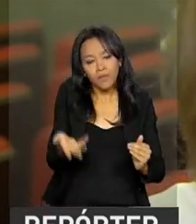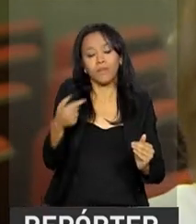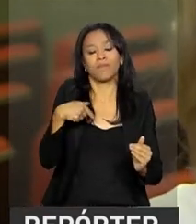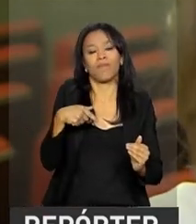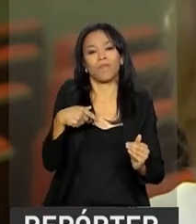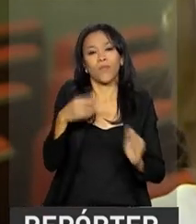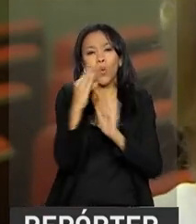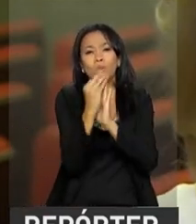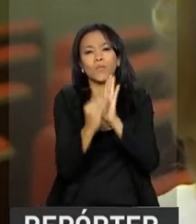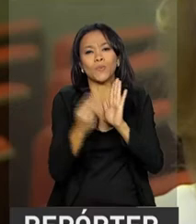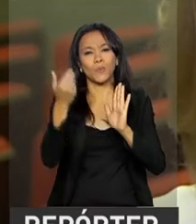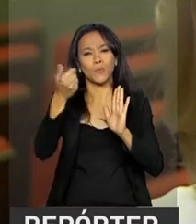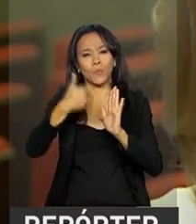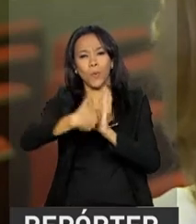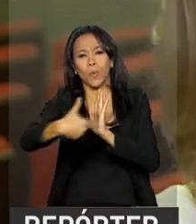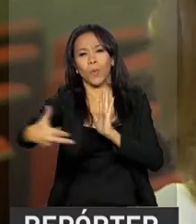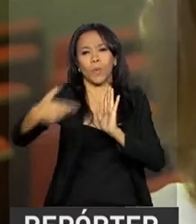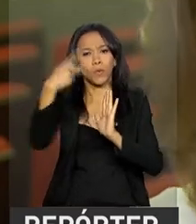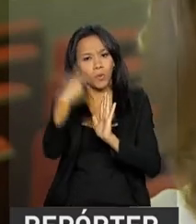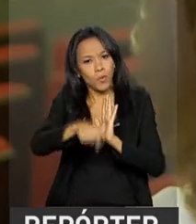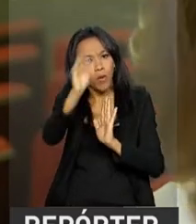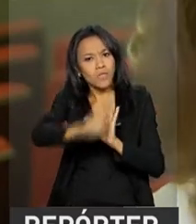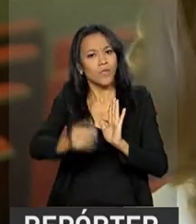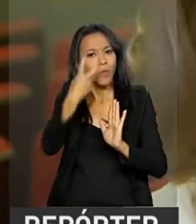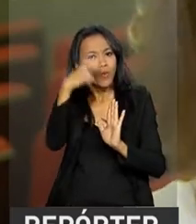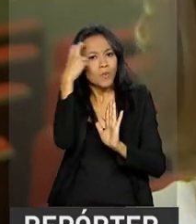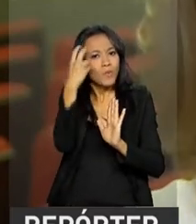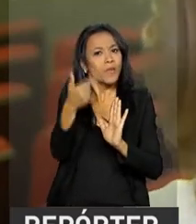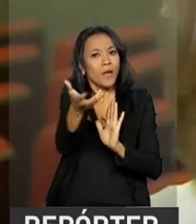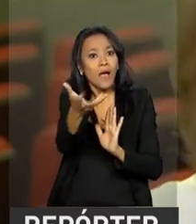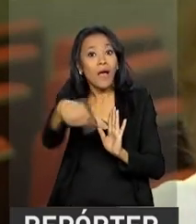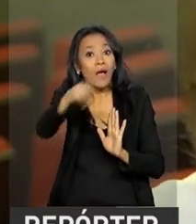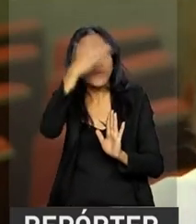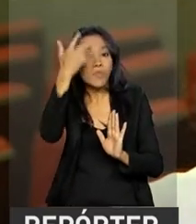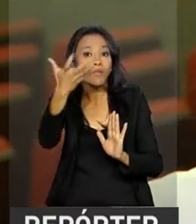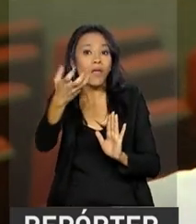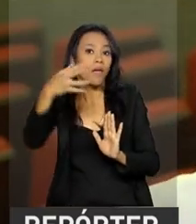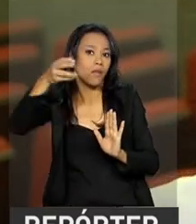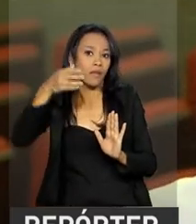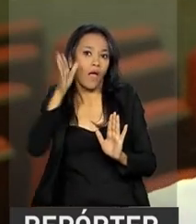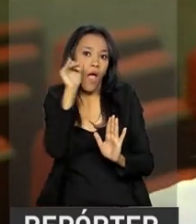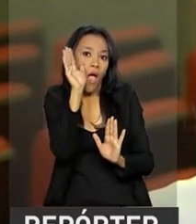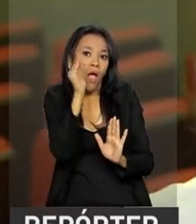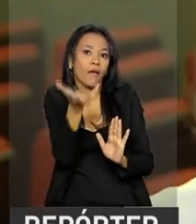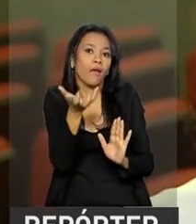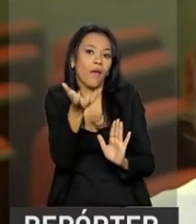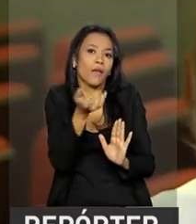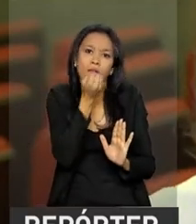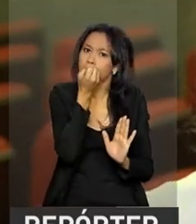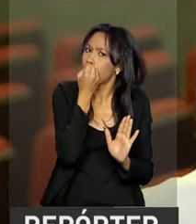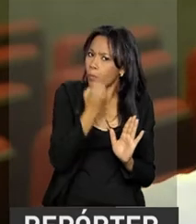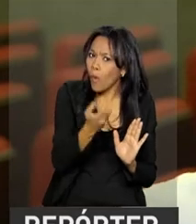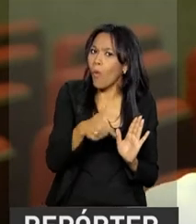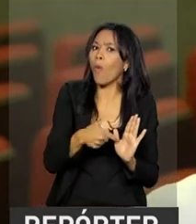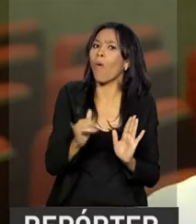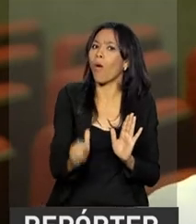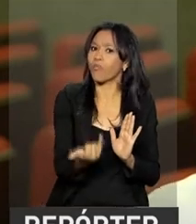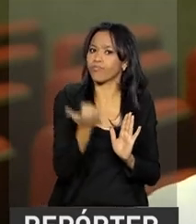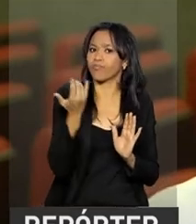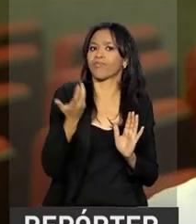é tem sucesso com o público consumidor quer ver os canais vem esse conteúdo um bom negócio por estão